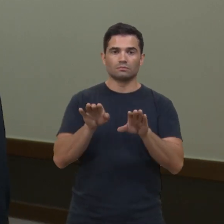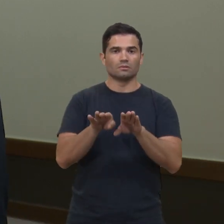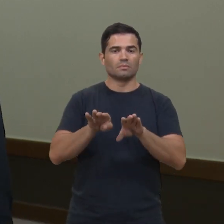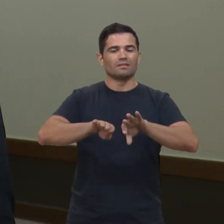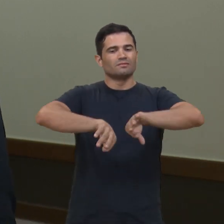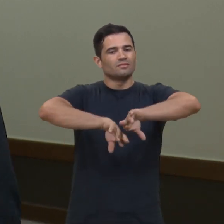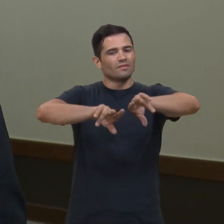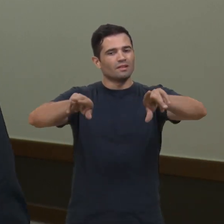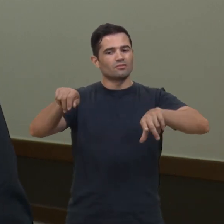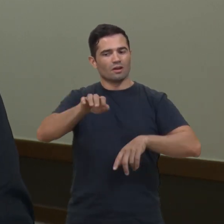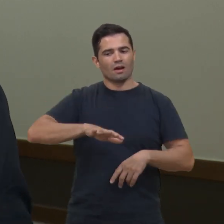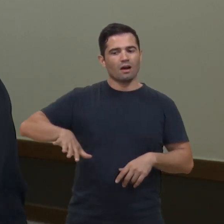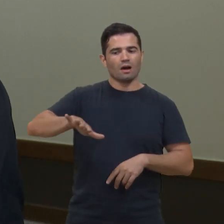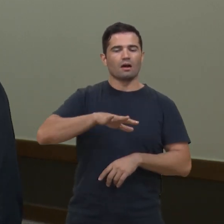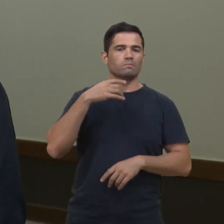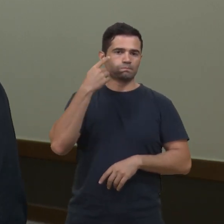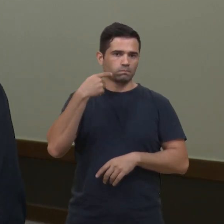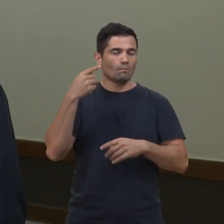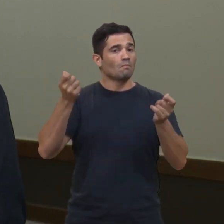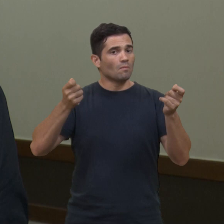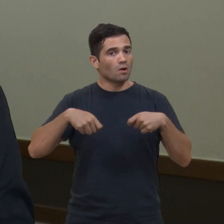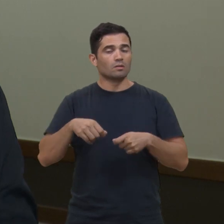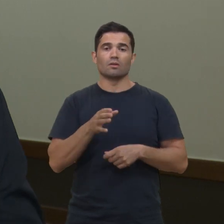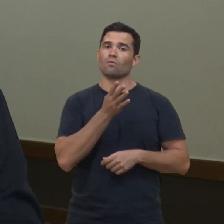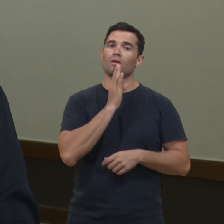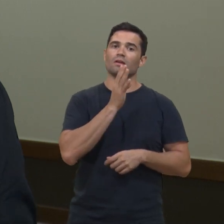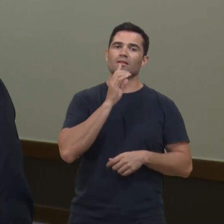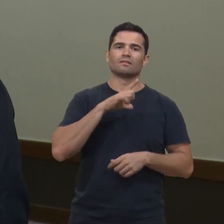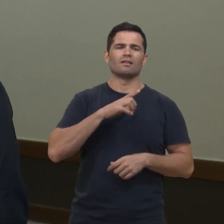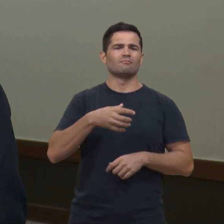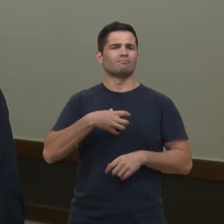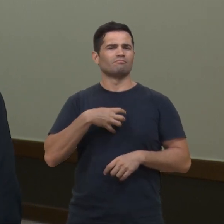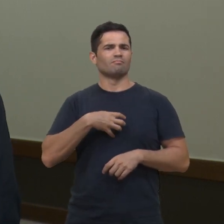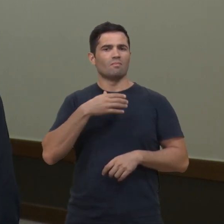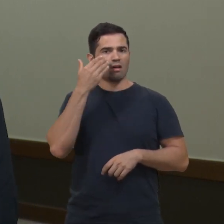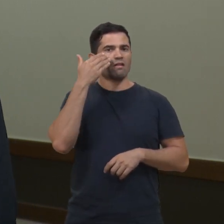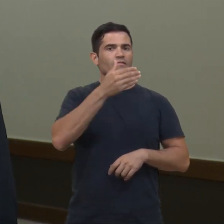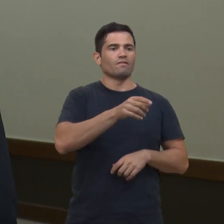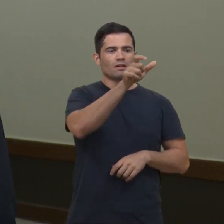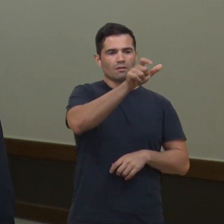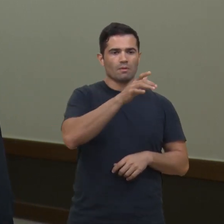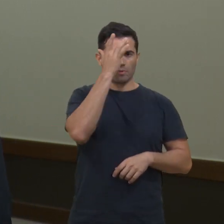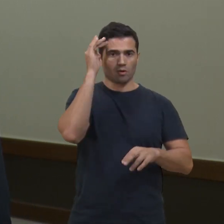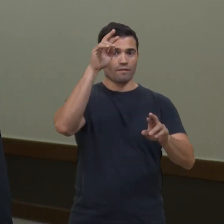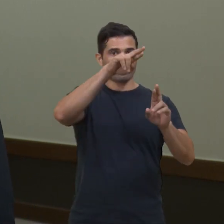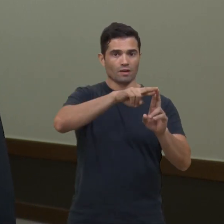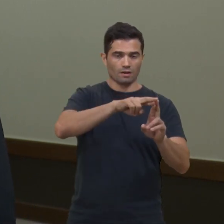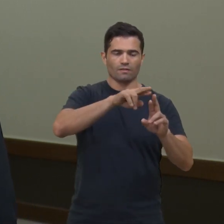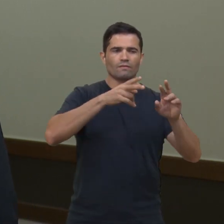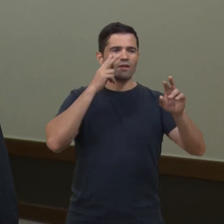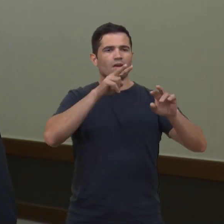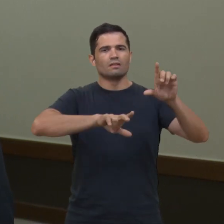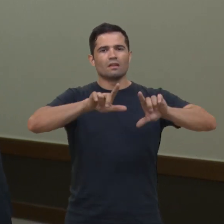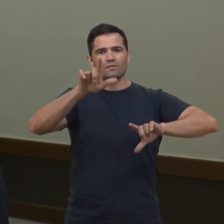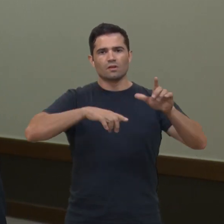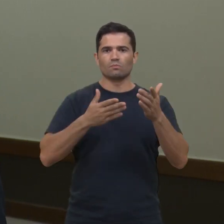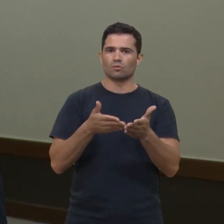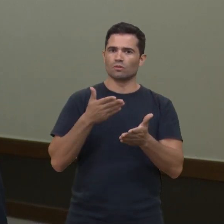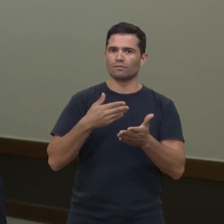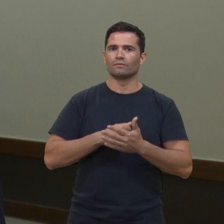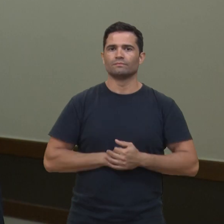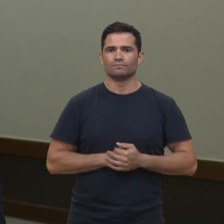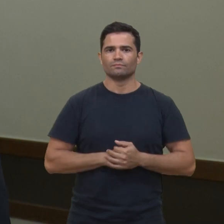trazendo profissionais de diferentes áreas do direito, para que ele possa conhecer e ter aquela sensação de ver de perto uma pessoa que ele só vê